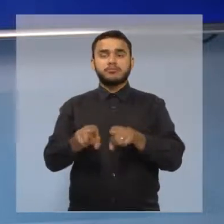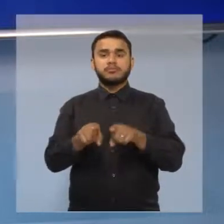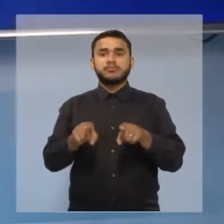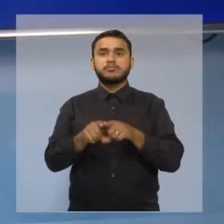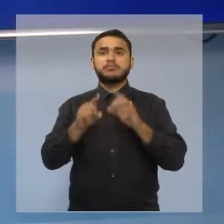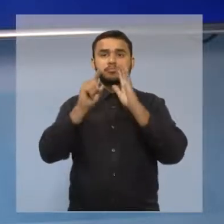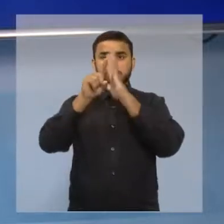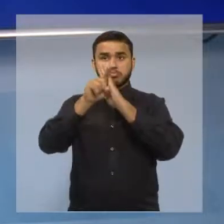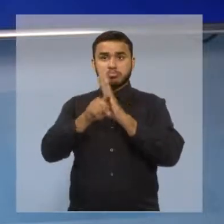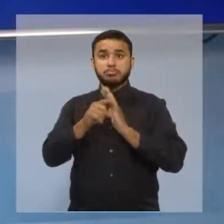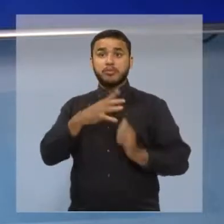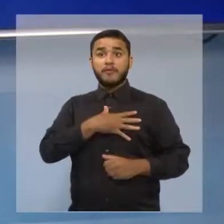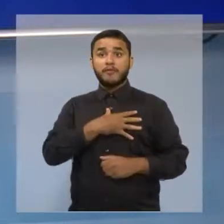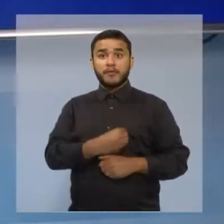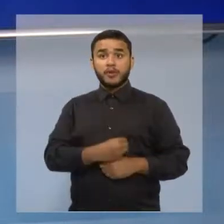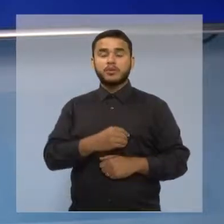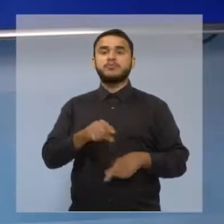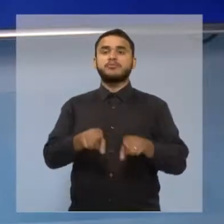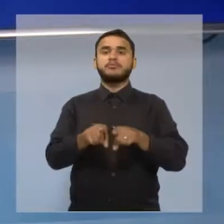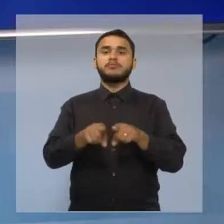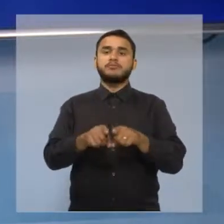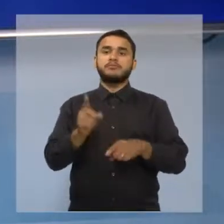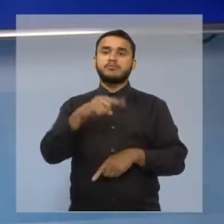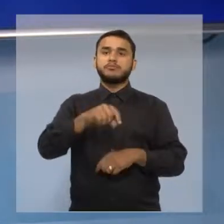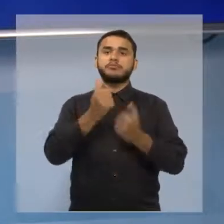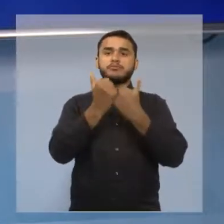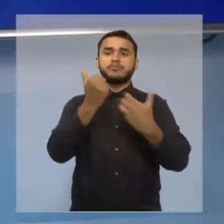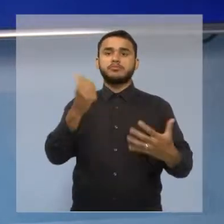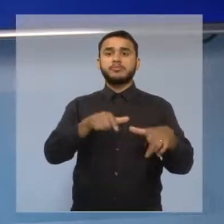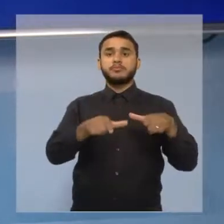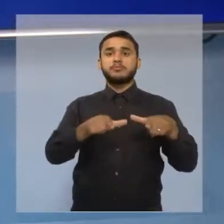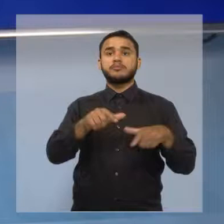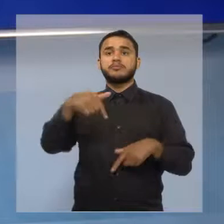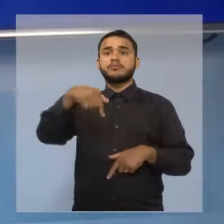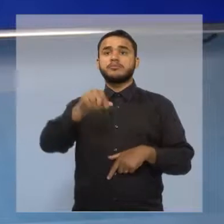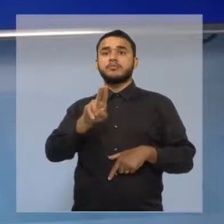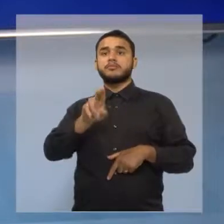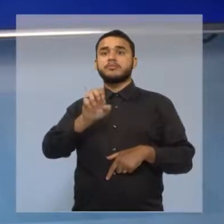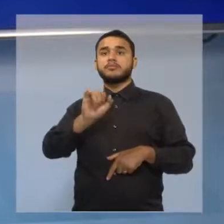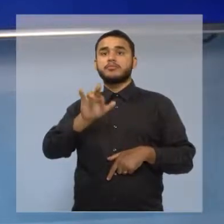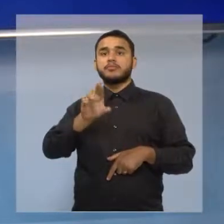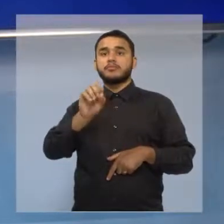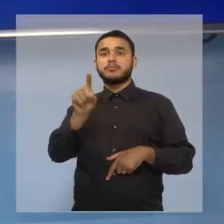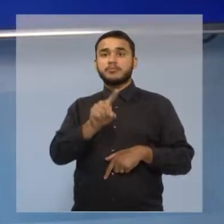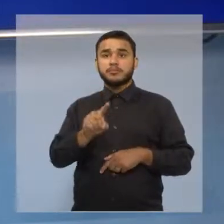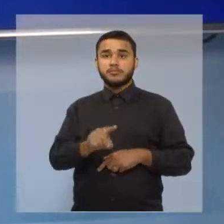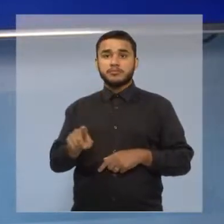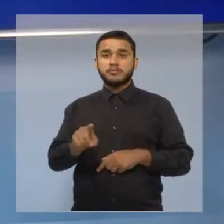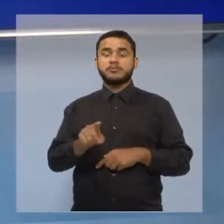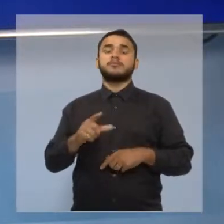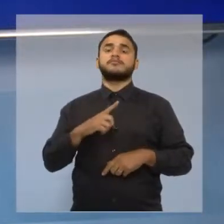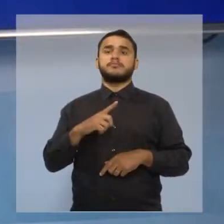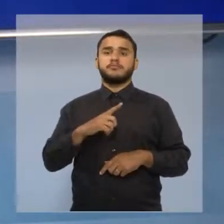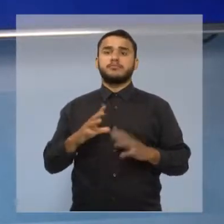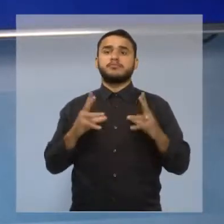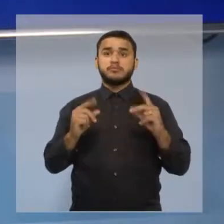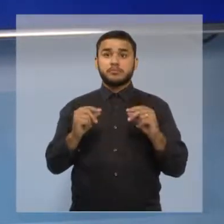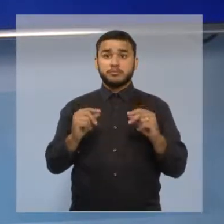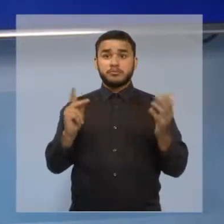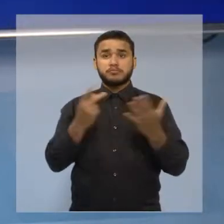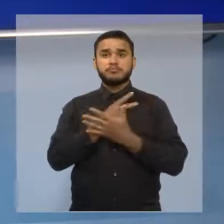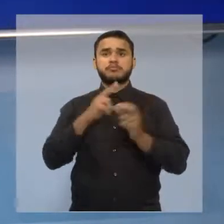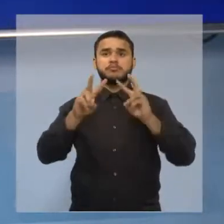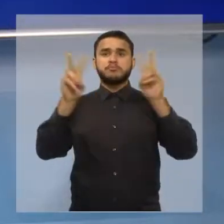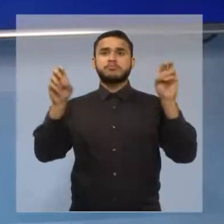ex-assessor, o motorista Queiroz. É para discutirmos a eficácia desta lei contra o abuso de